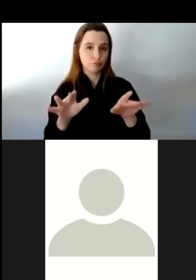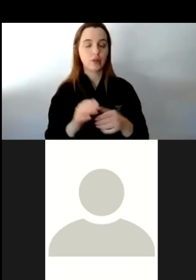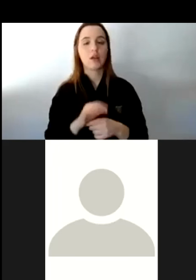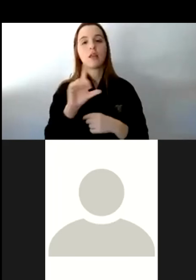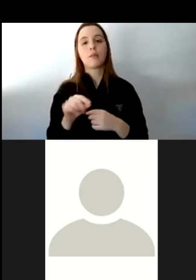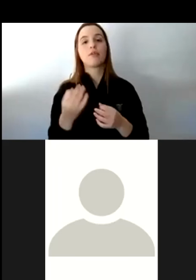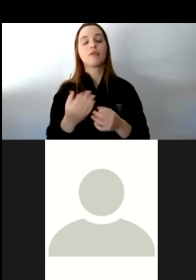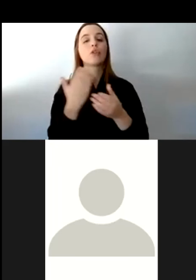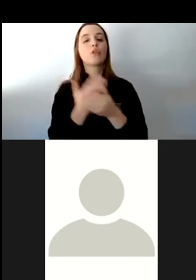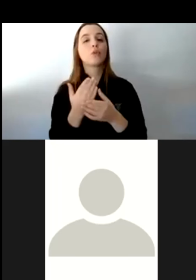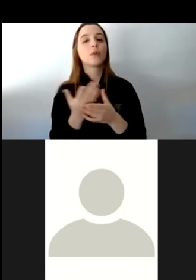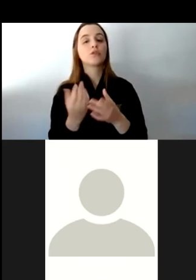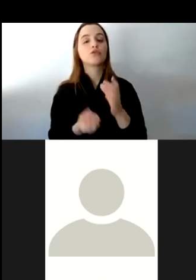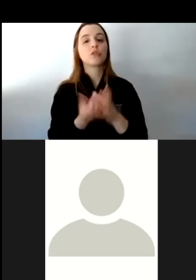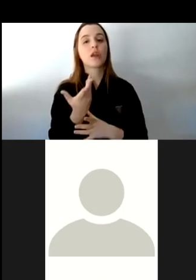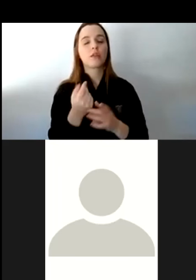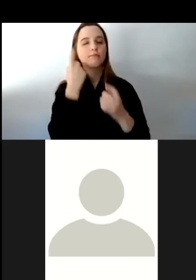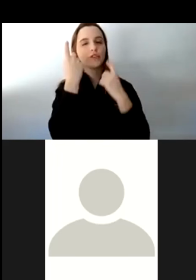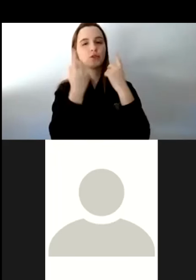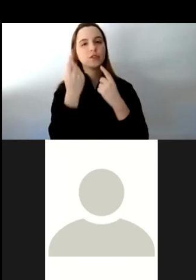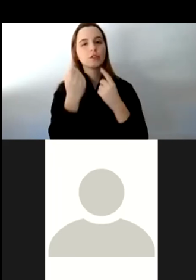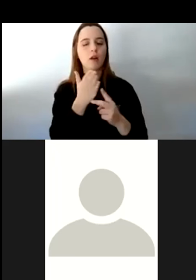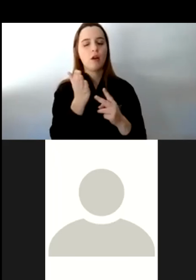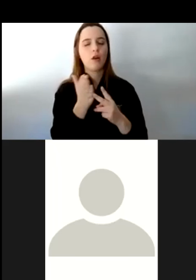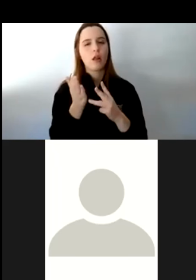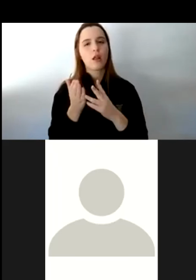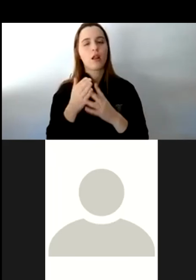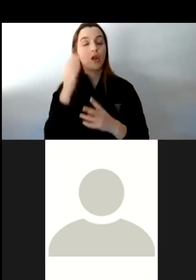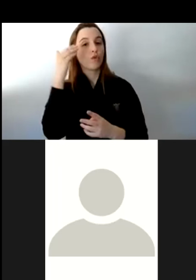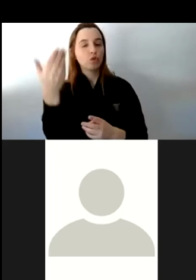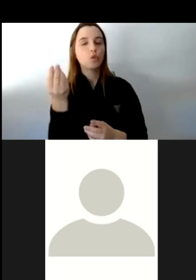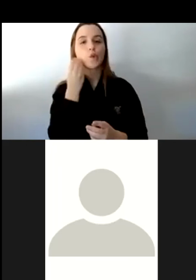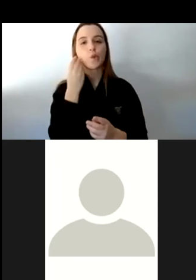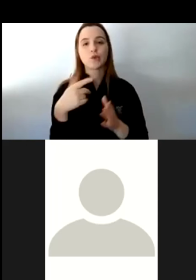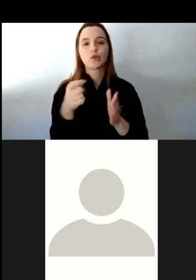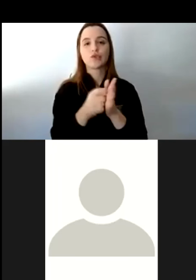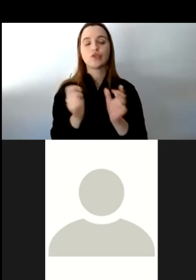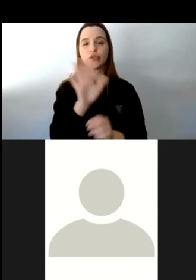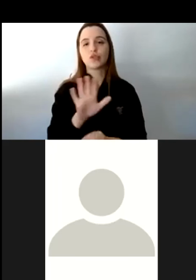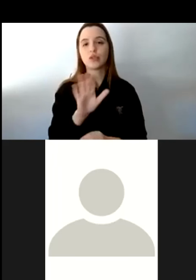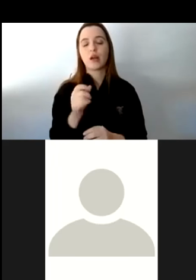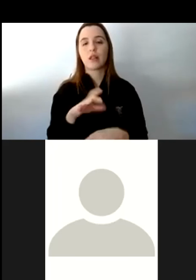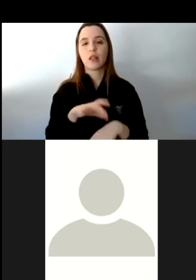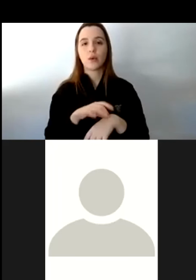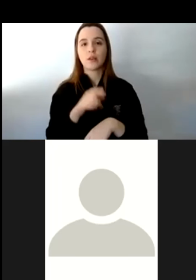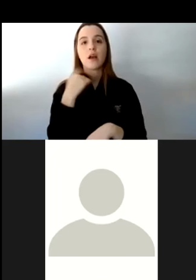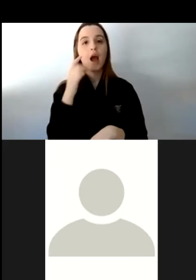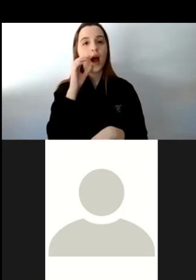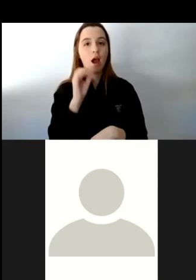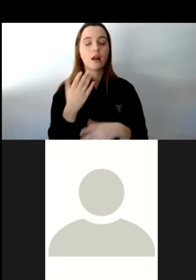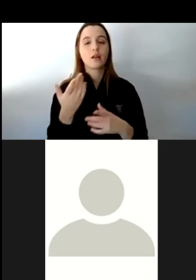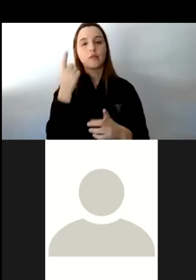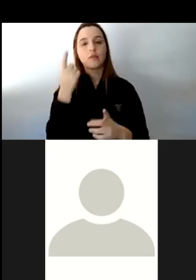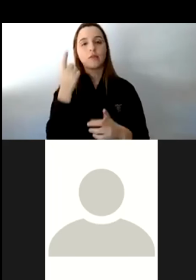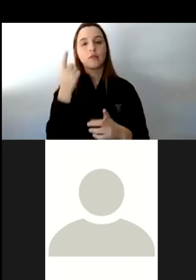Interministerial elaborou ainda um documento de reflexão sobre as variáveis a considerar num futuro registro nacional de doença rara, tendo por referência